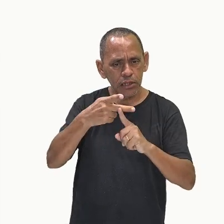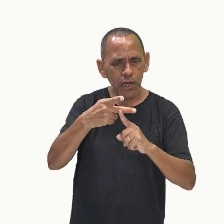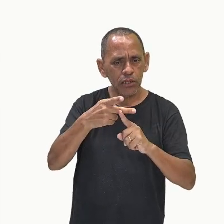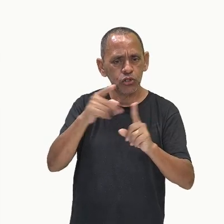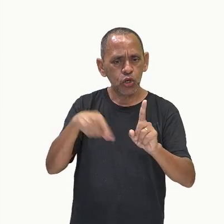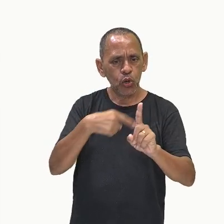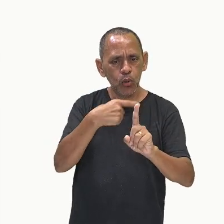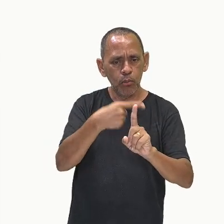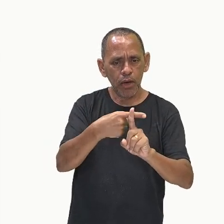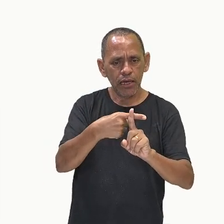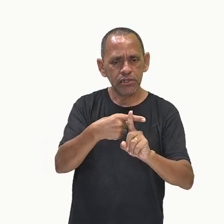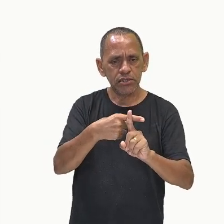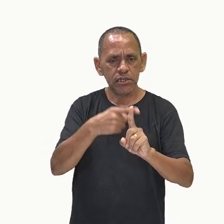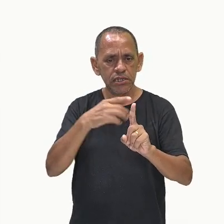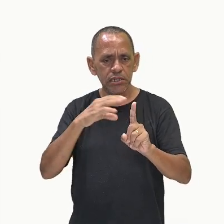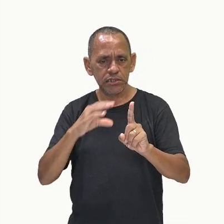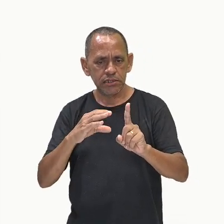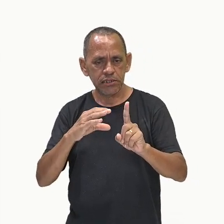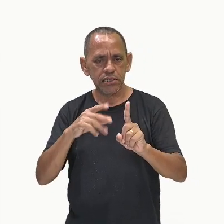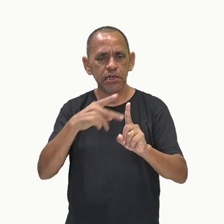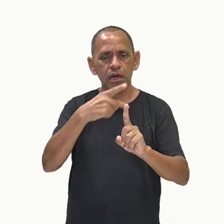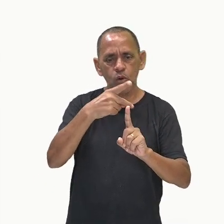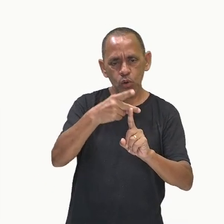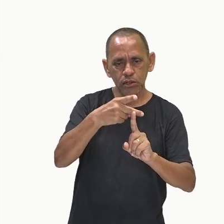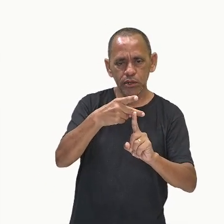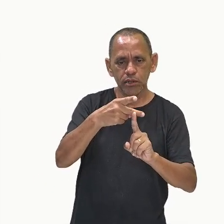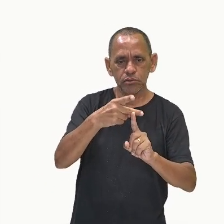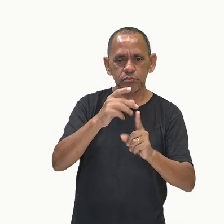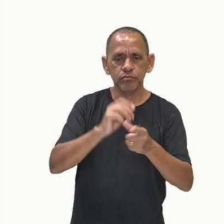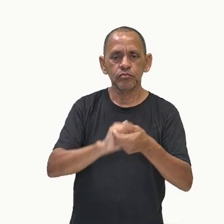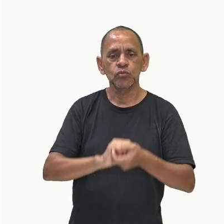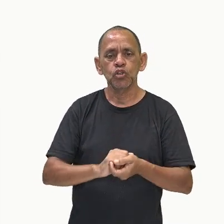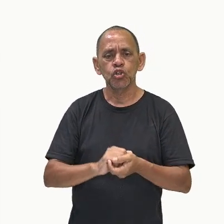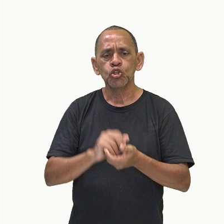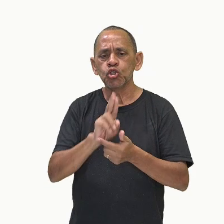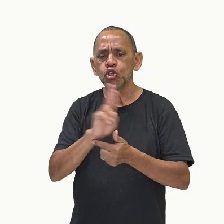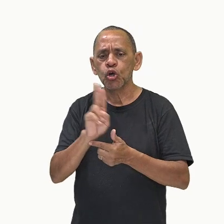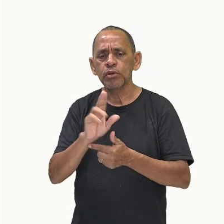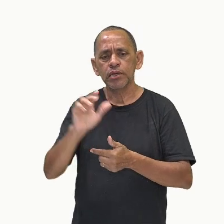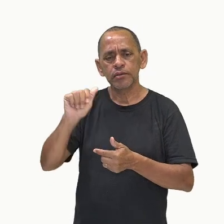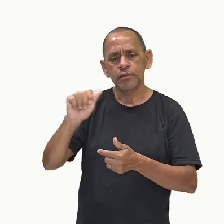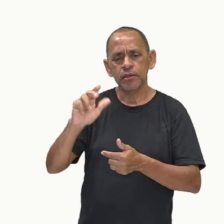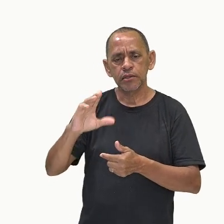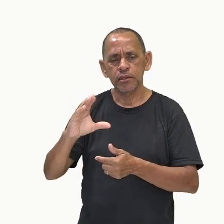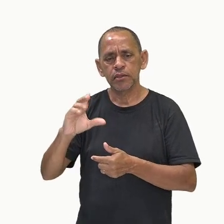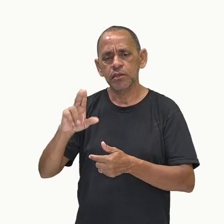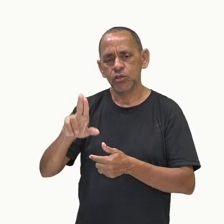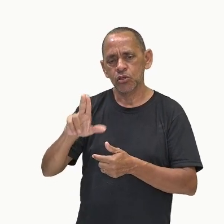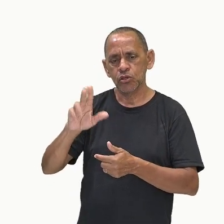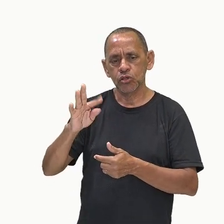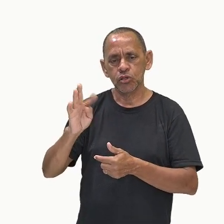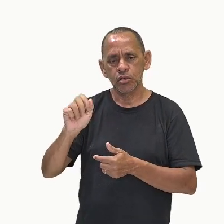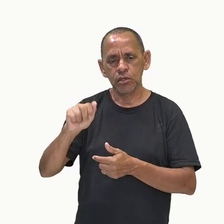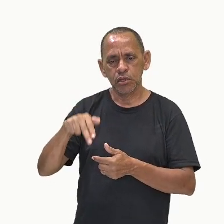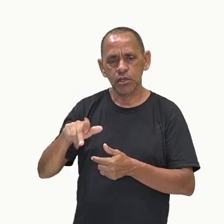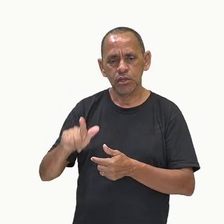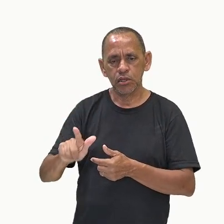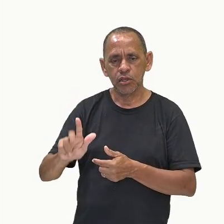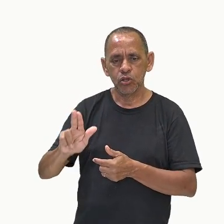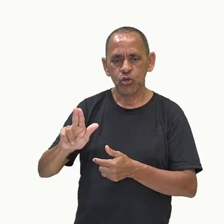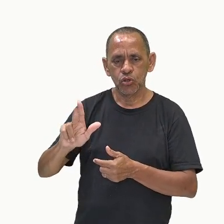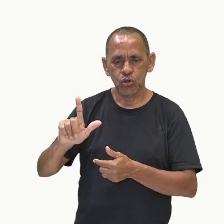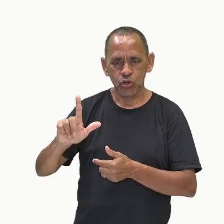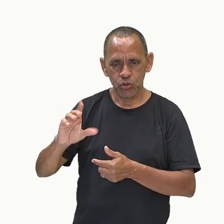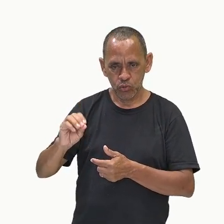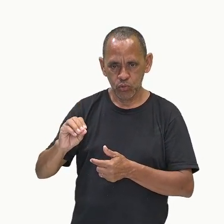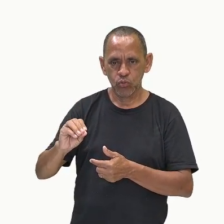acutângulo. Onde é que isso ocorre? Por exemplo, nós temos o maior lado aqui, certo?